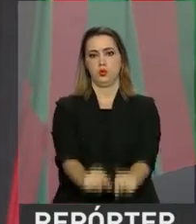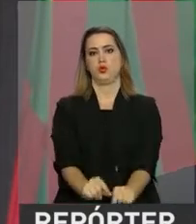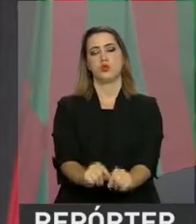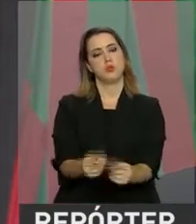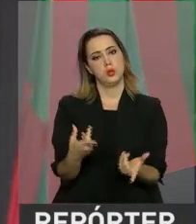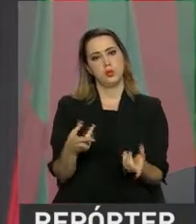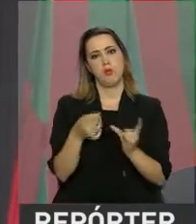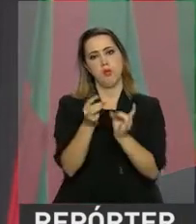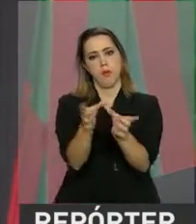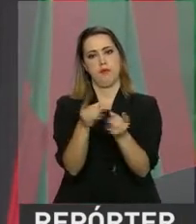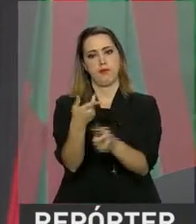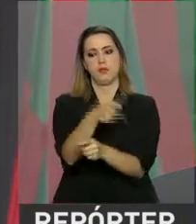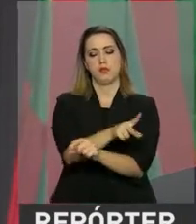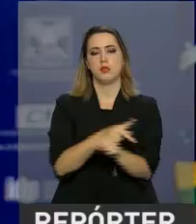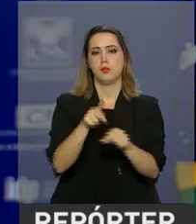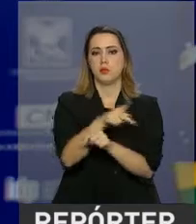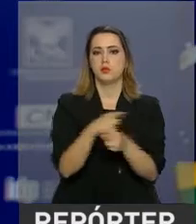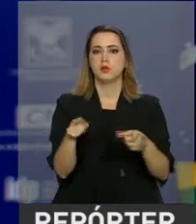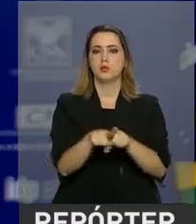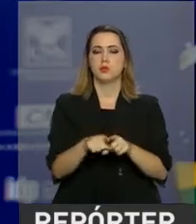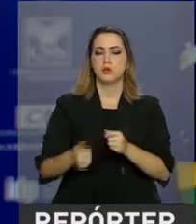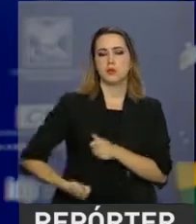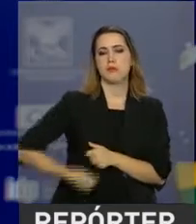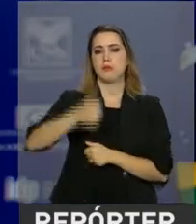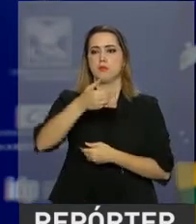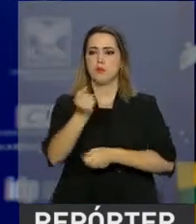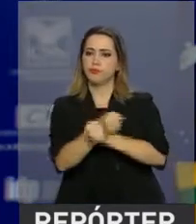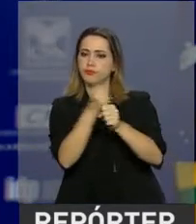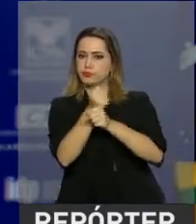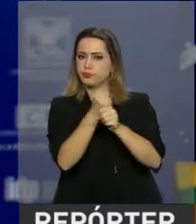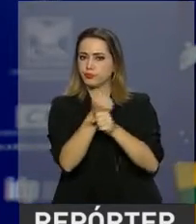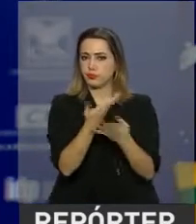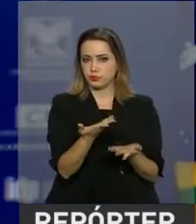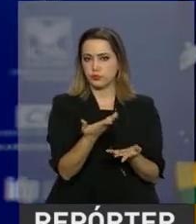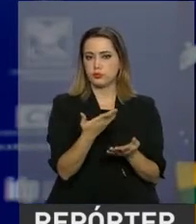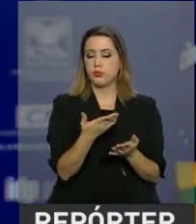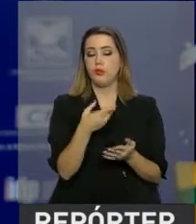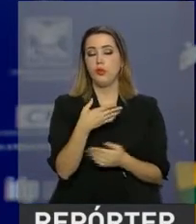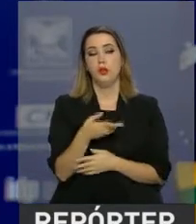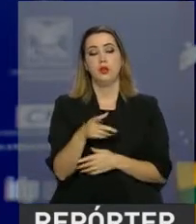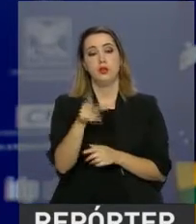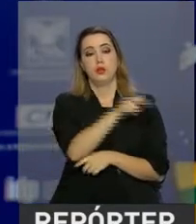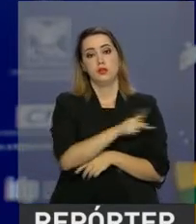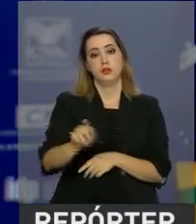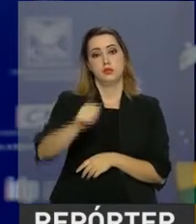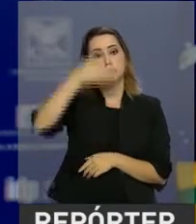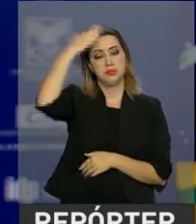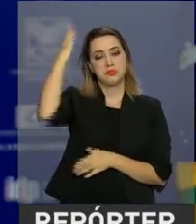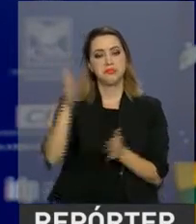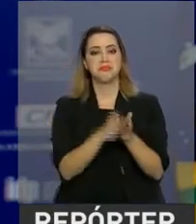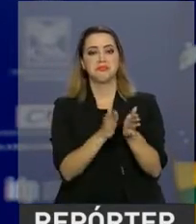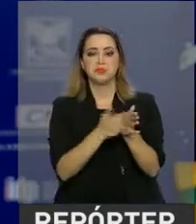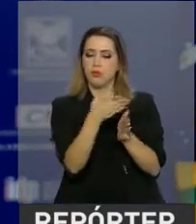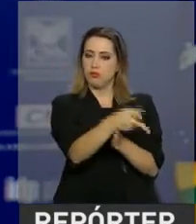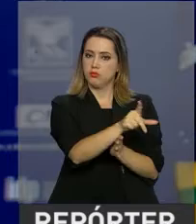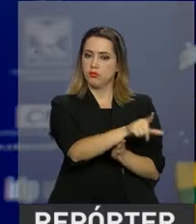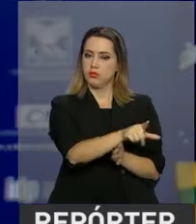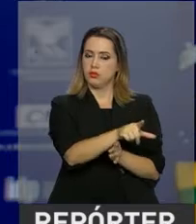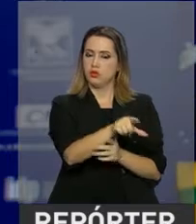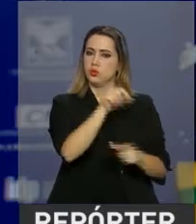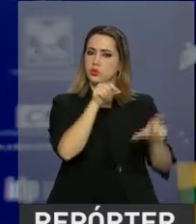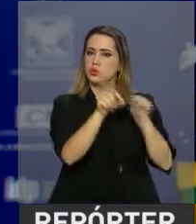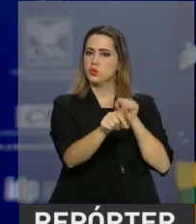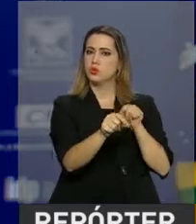exportação melhorar a infraestrutura o presidente michel temer elogiou os premiados e disse que o governo está no caminho certo